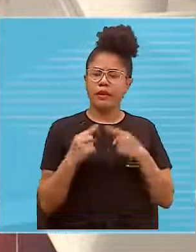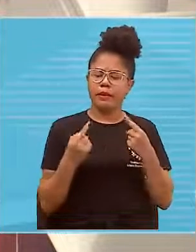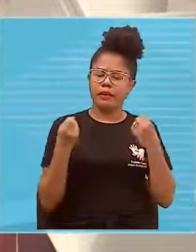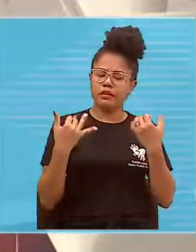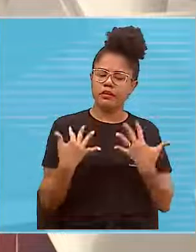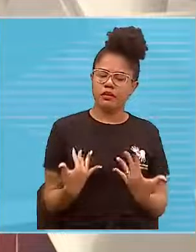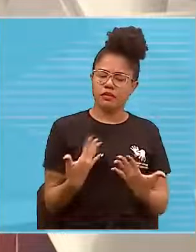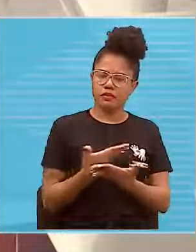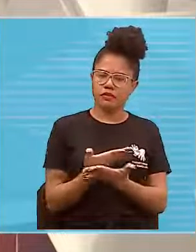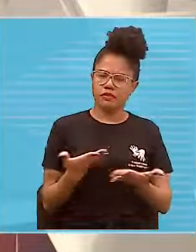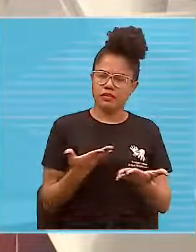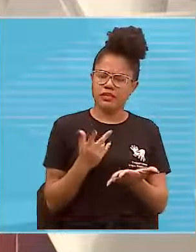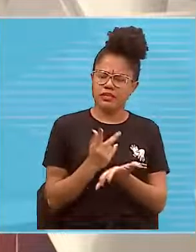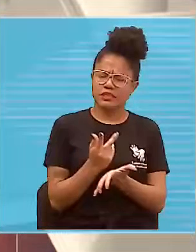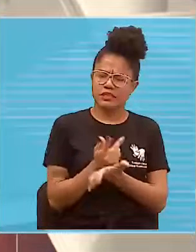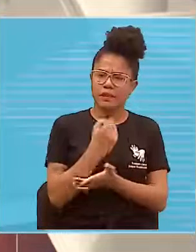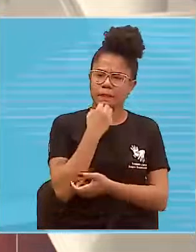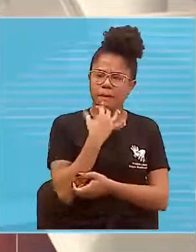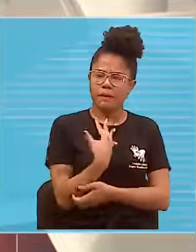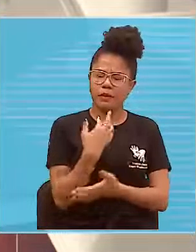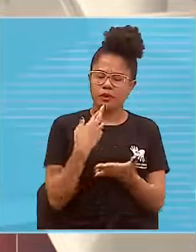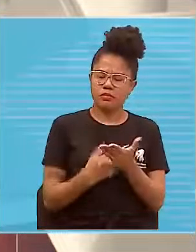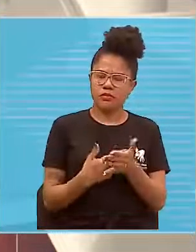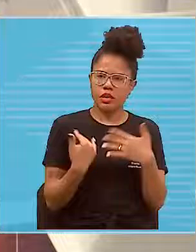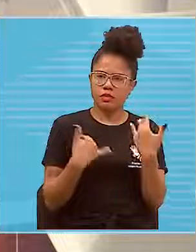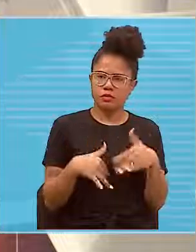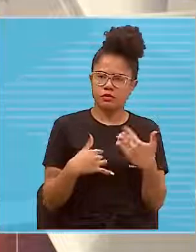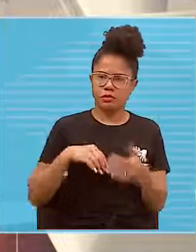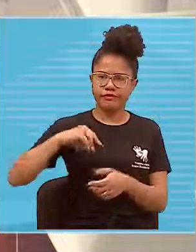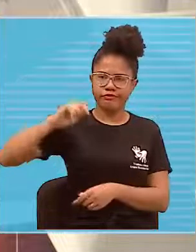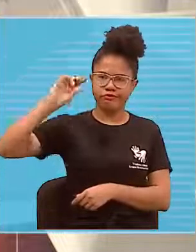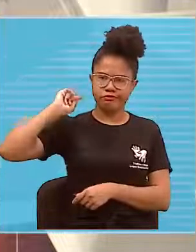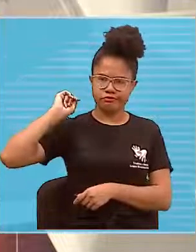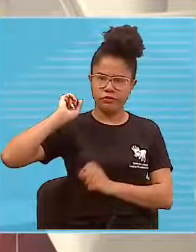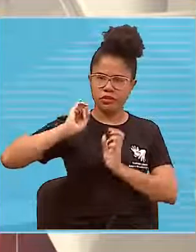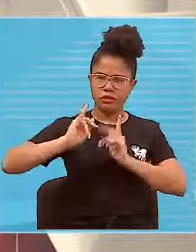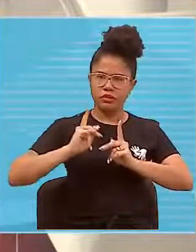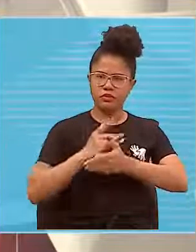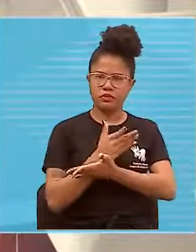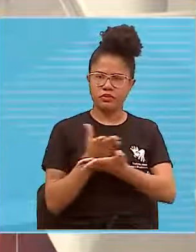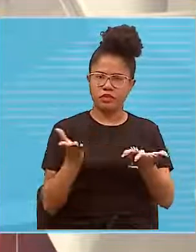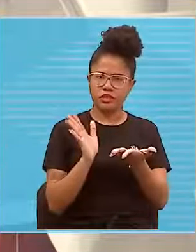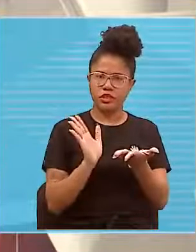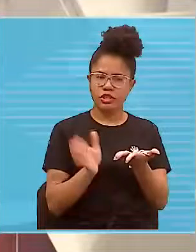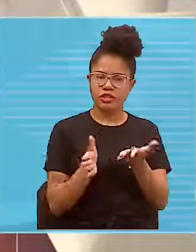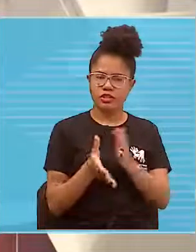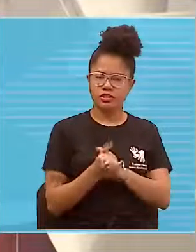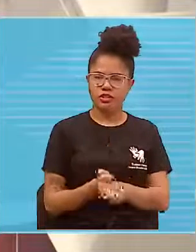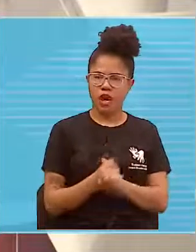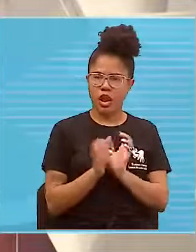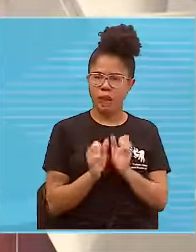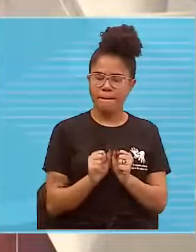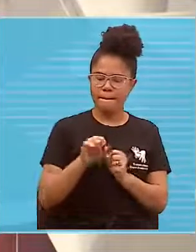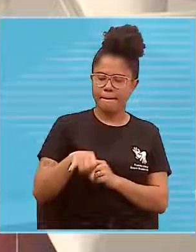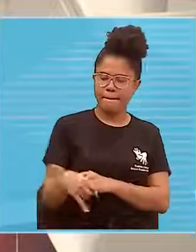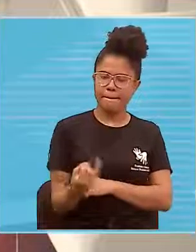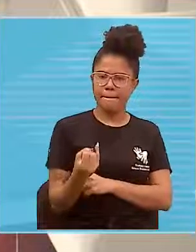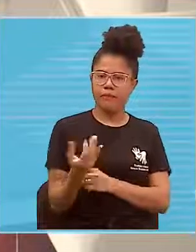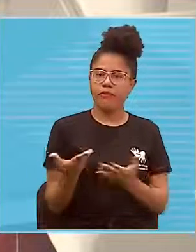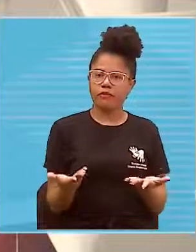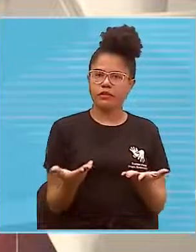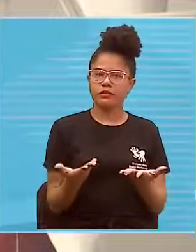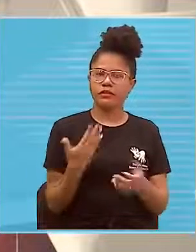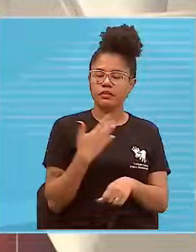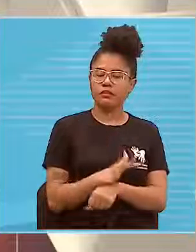sempre é bom refazer as provas anteriores. Sempre. Para vocês já poderem praticar, colocar